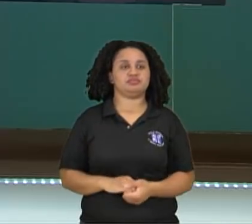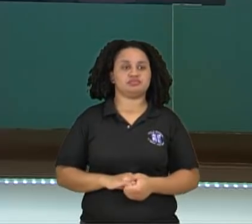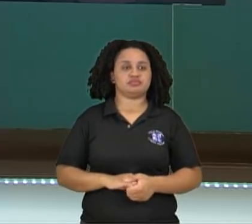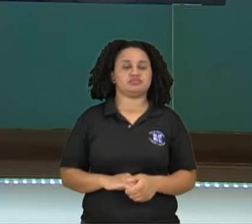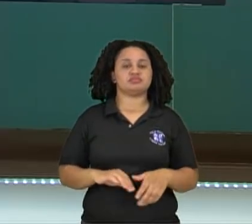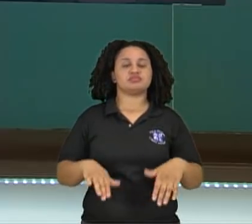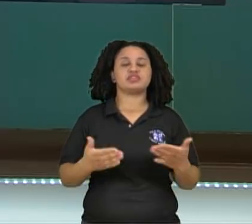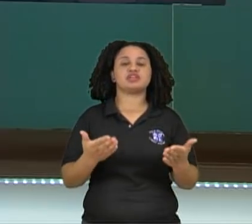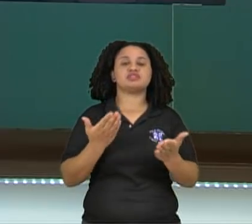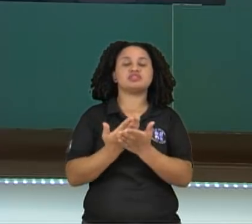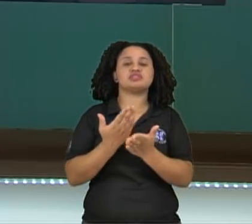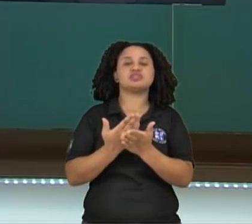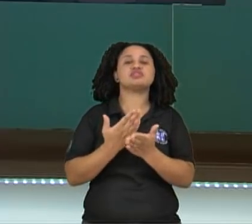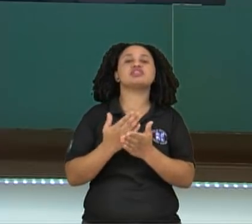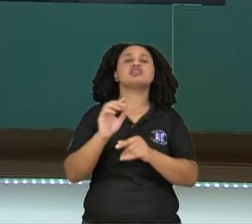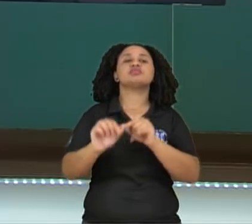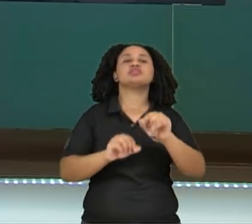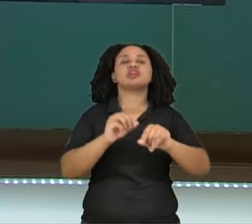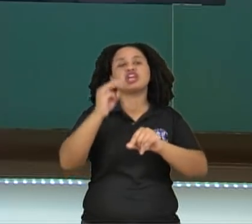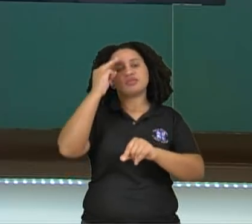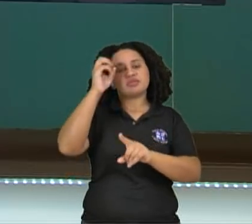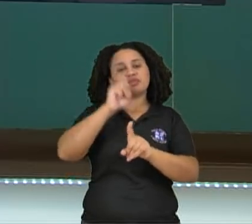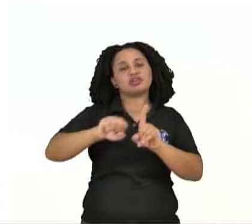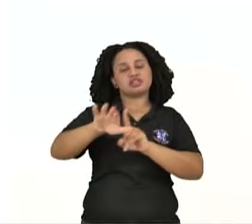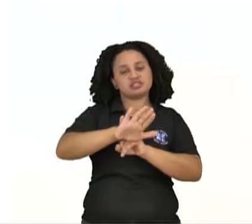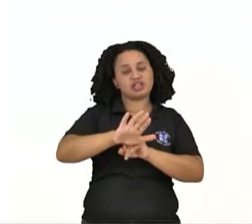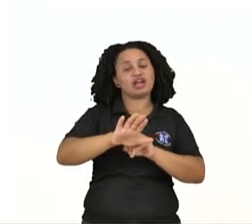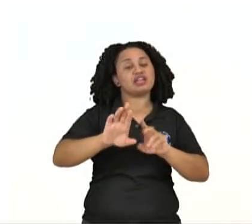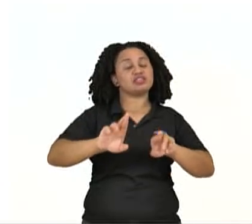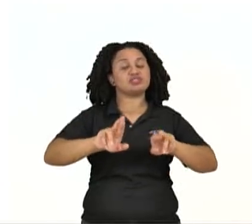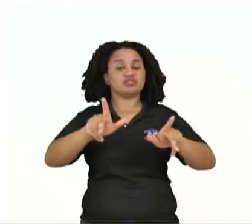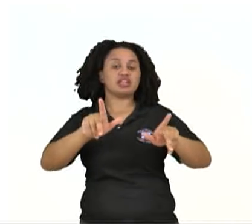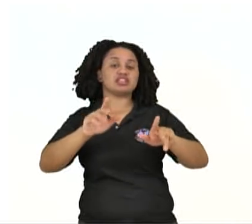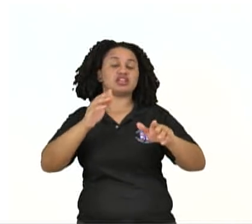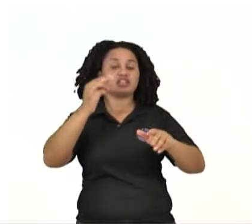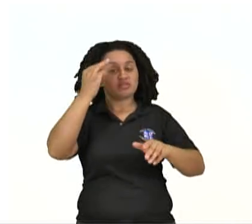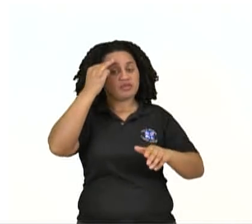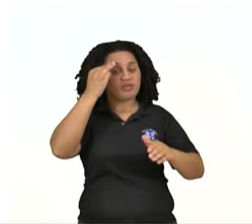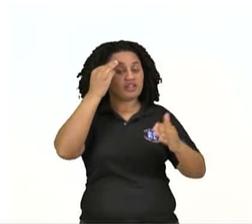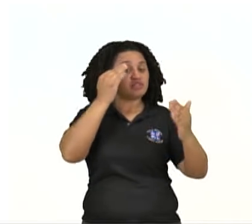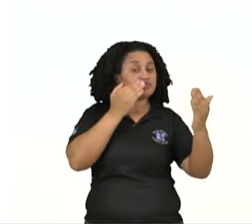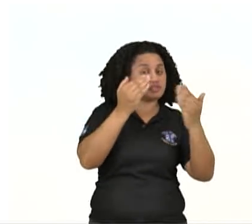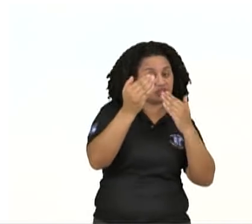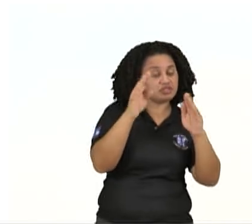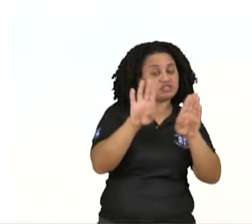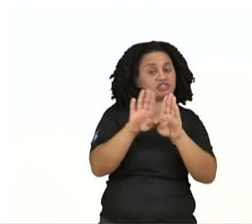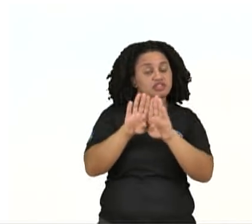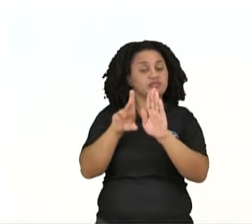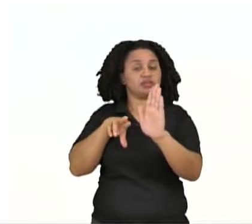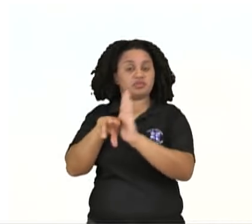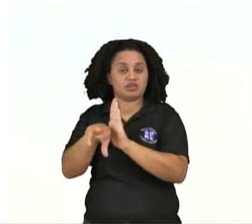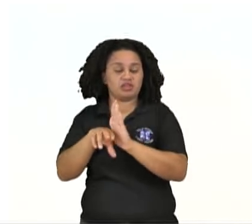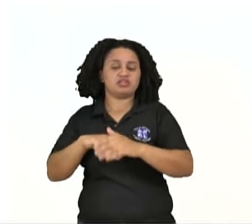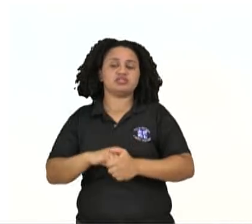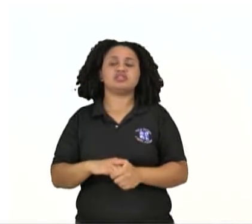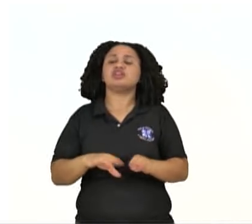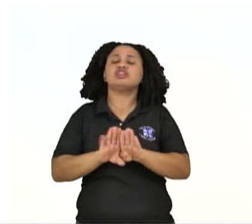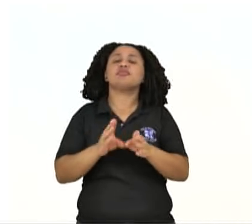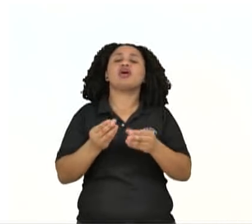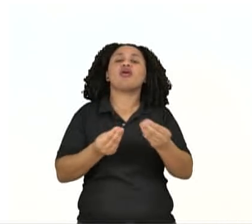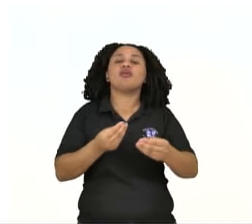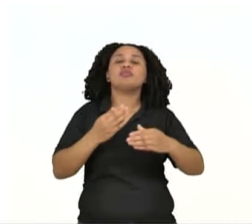Cristo. Assim você vai construir um herói. Nossa, Tiradentes morreu por nós, né? É verdade. Será? Não sei, não. E aí? A construção